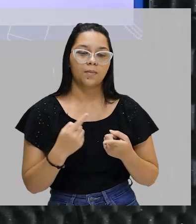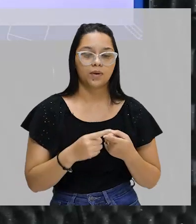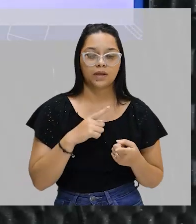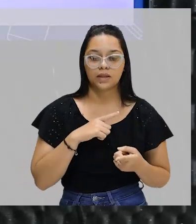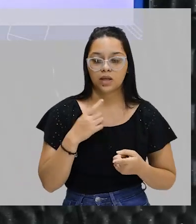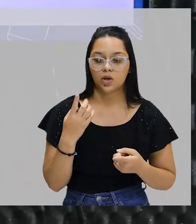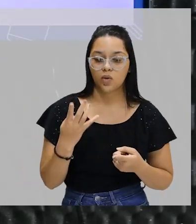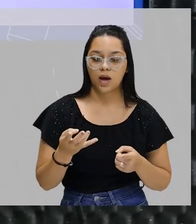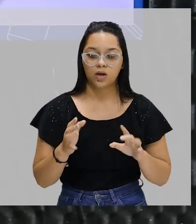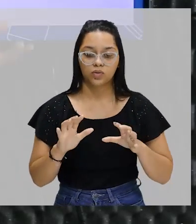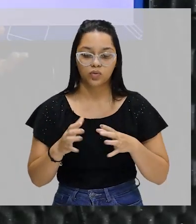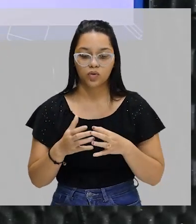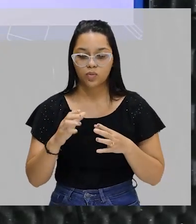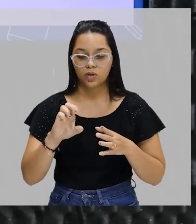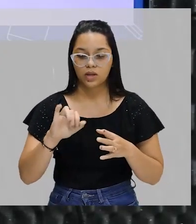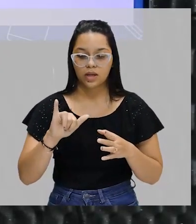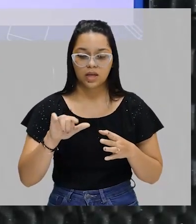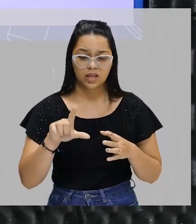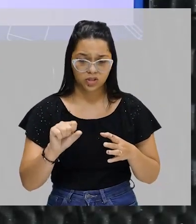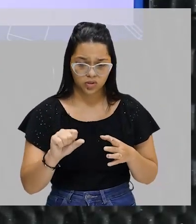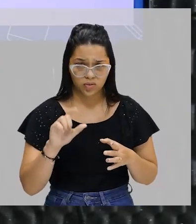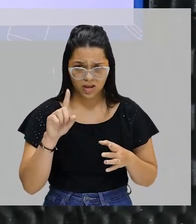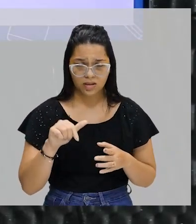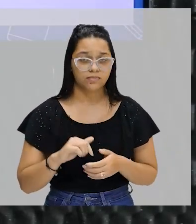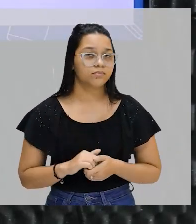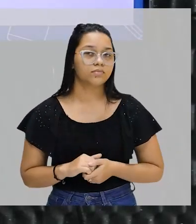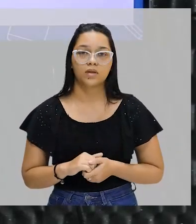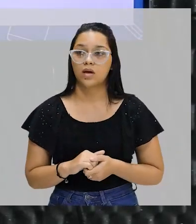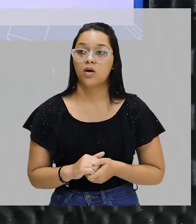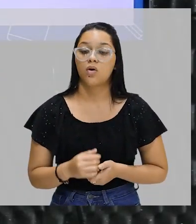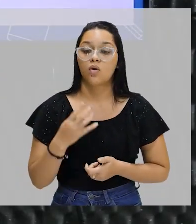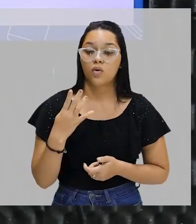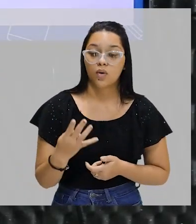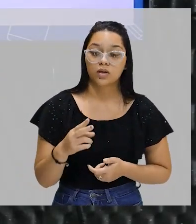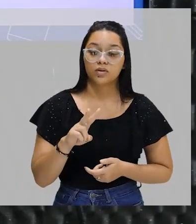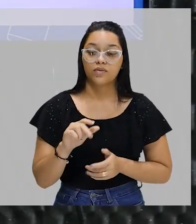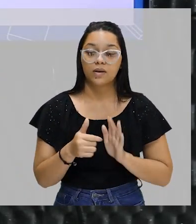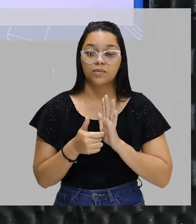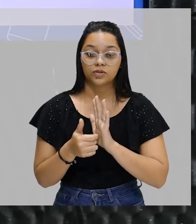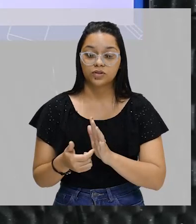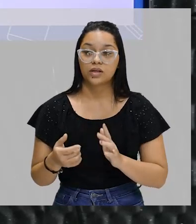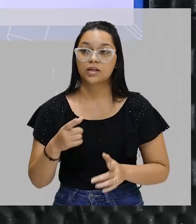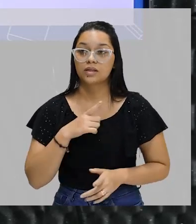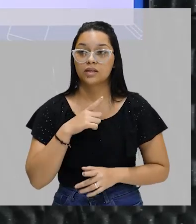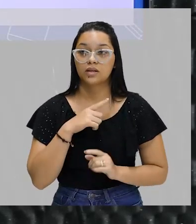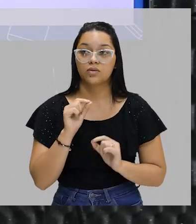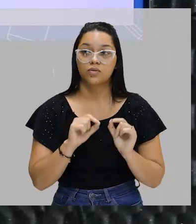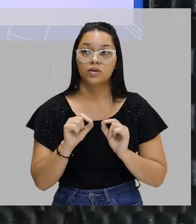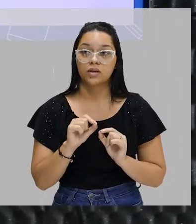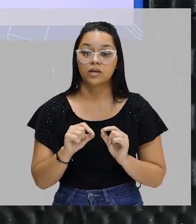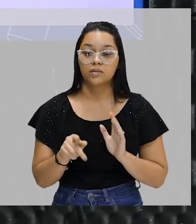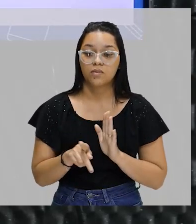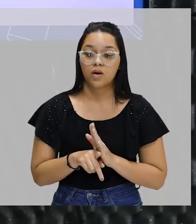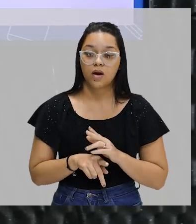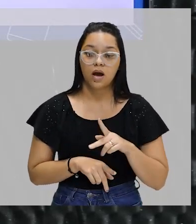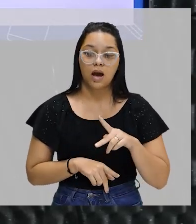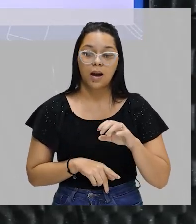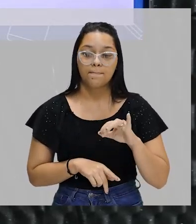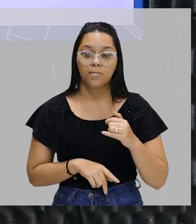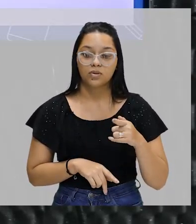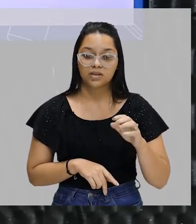temos 4 grupos etil. Não. O 4 ele vai indicar justamente a posição e